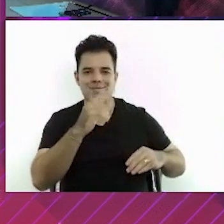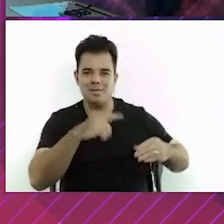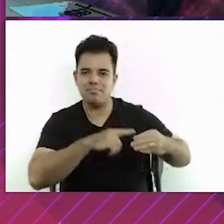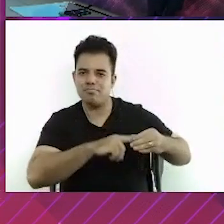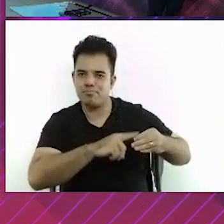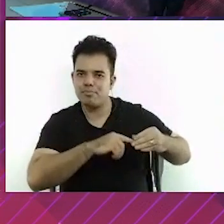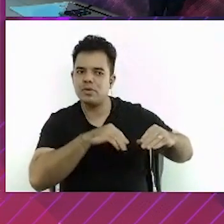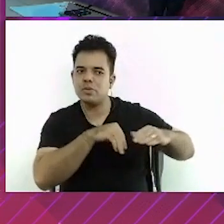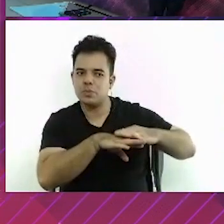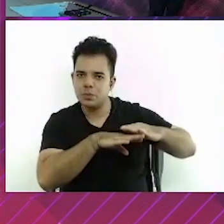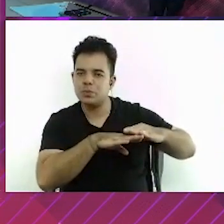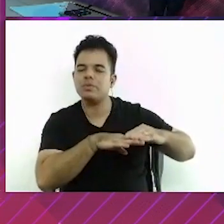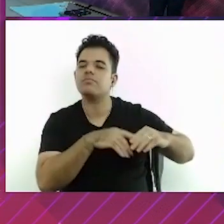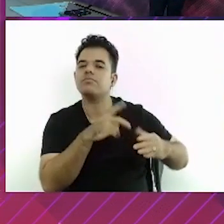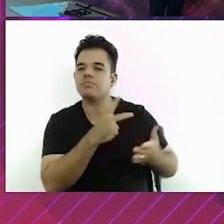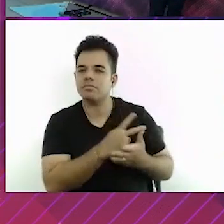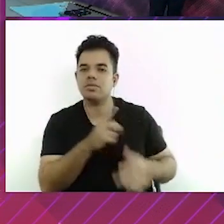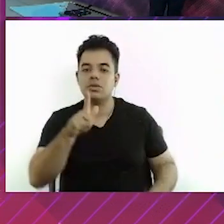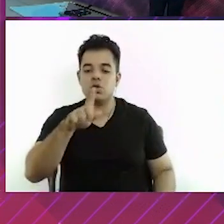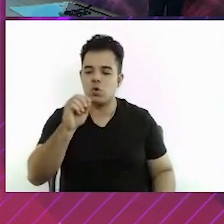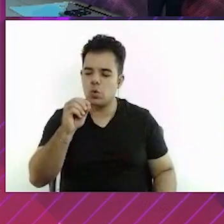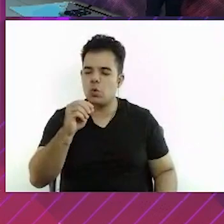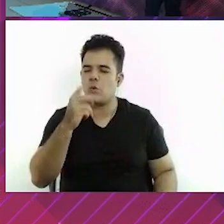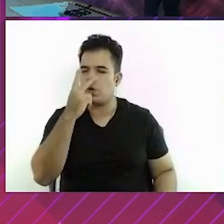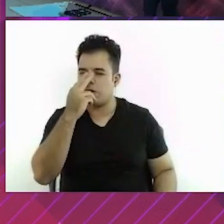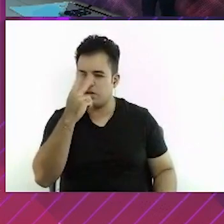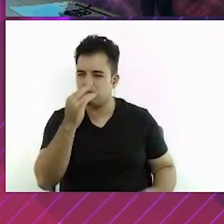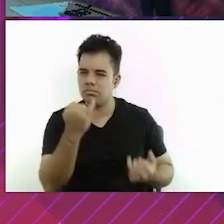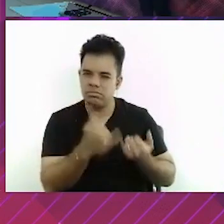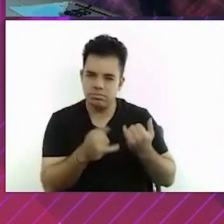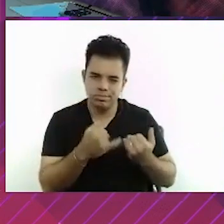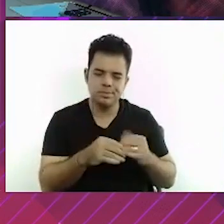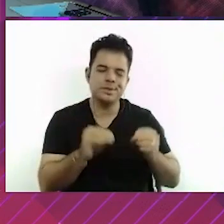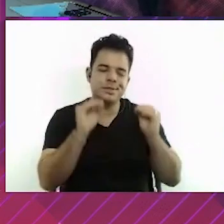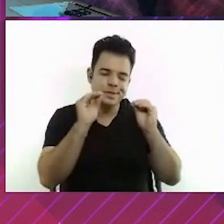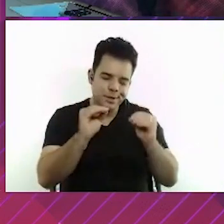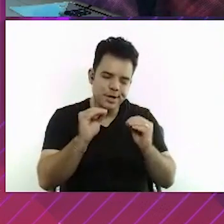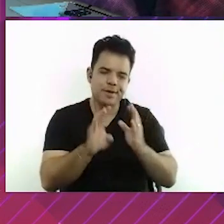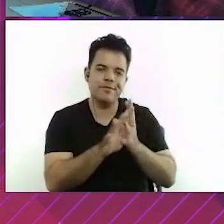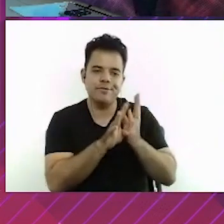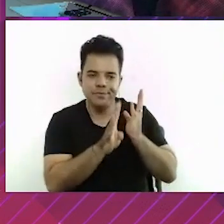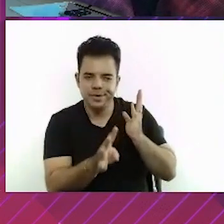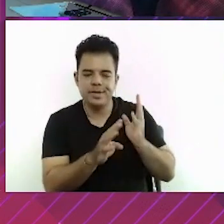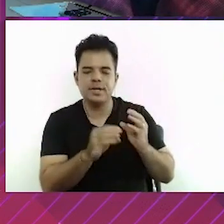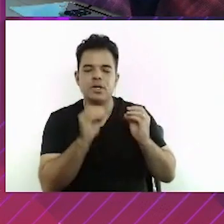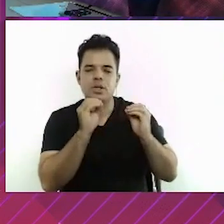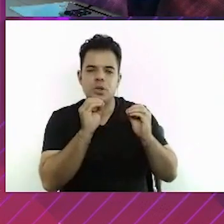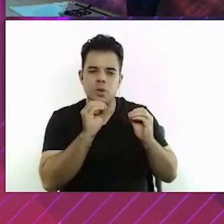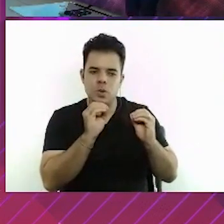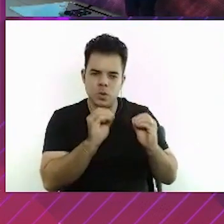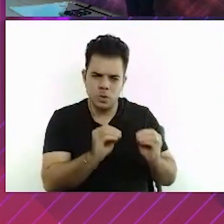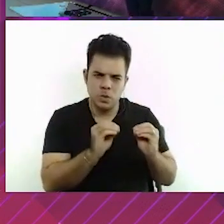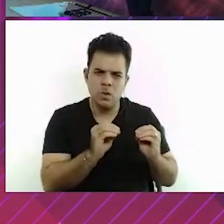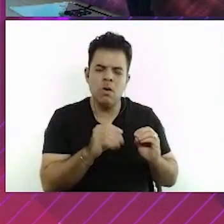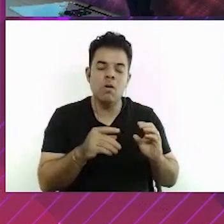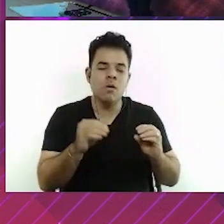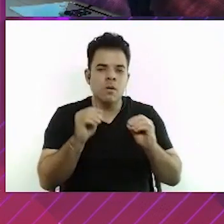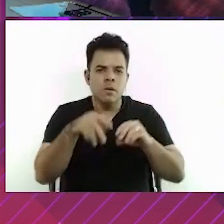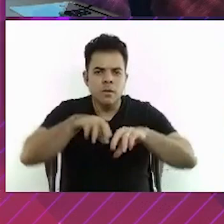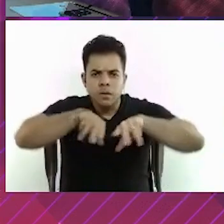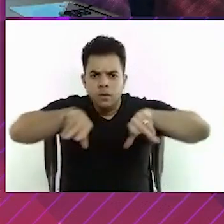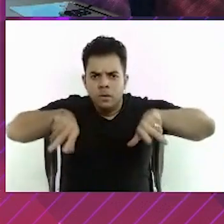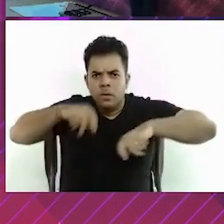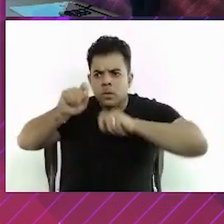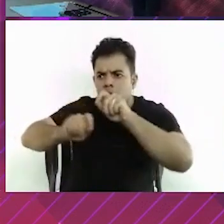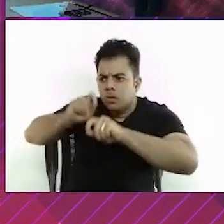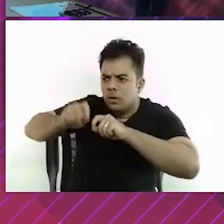Em Go vai ser bem parecido. Também declara exchange, declara a fila, e na hora de publicar, você passa que a